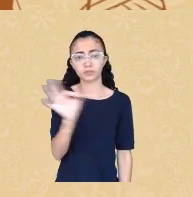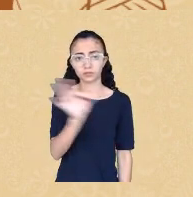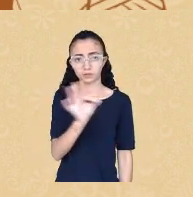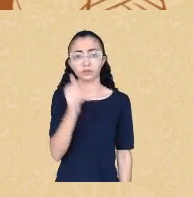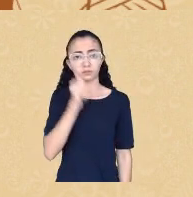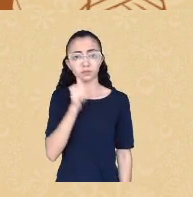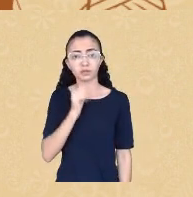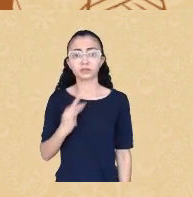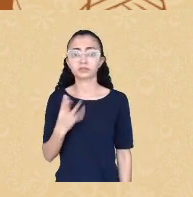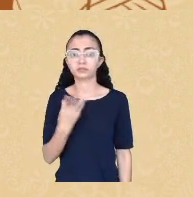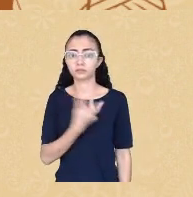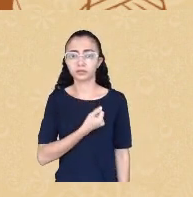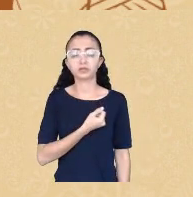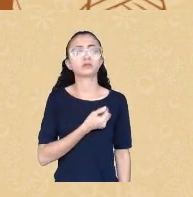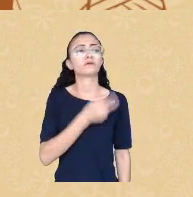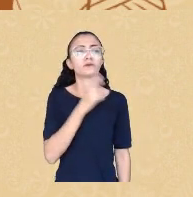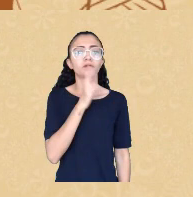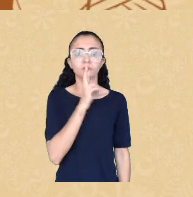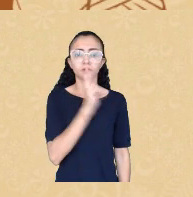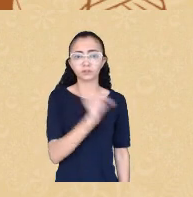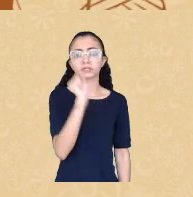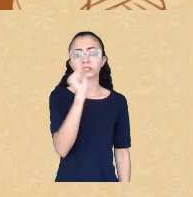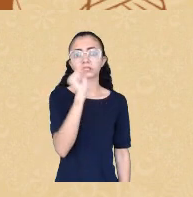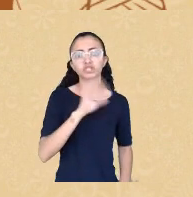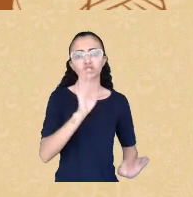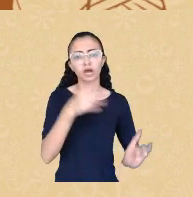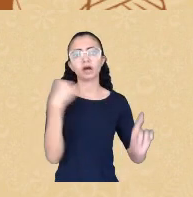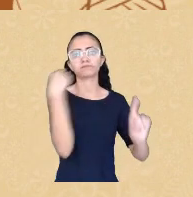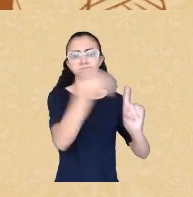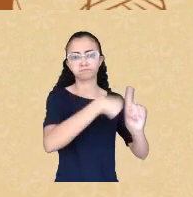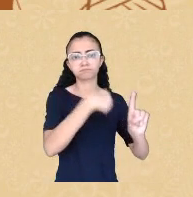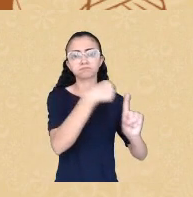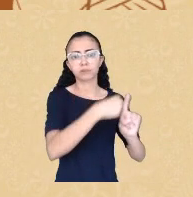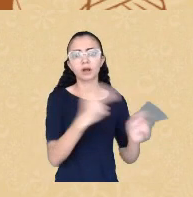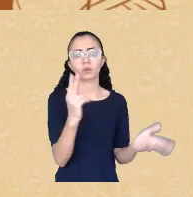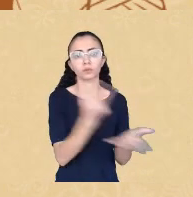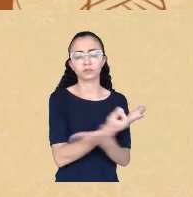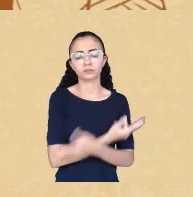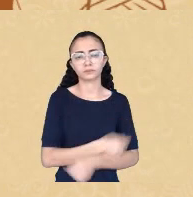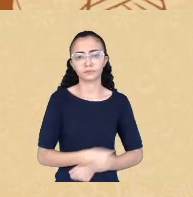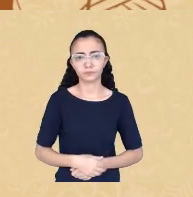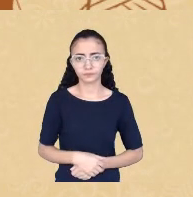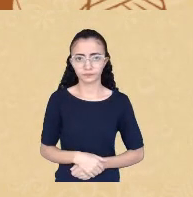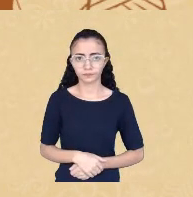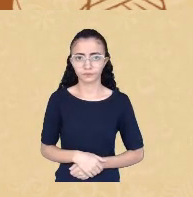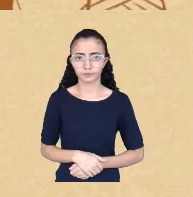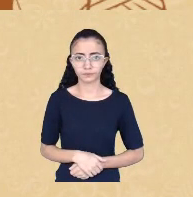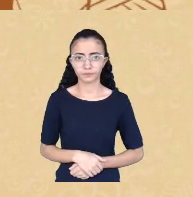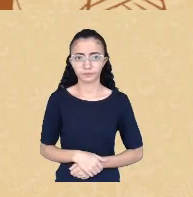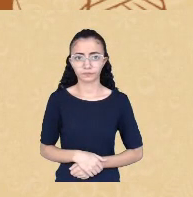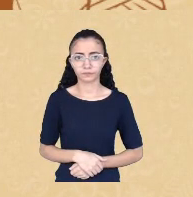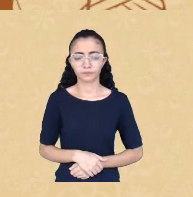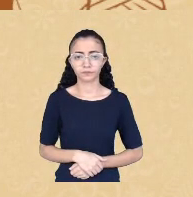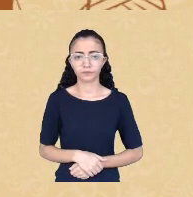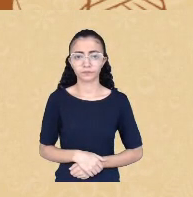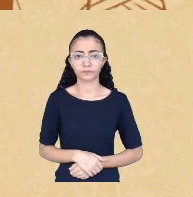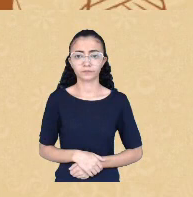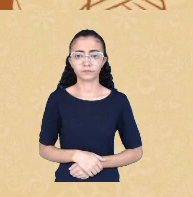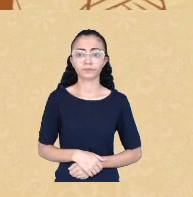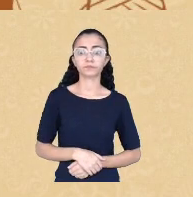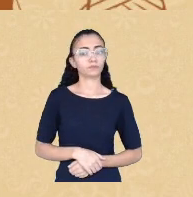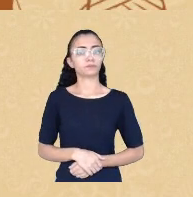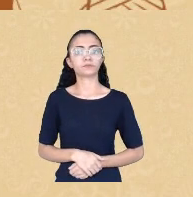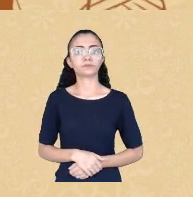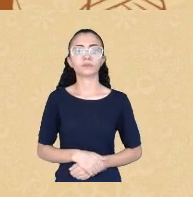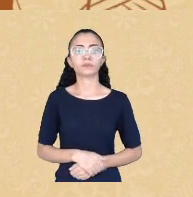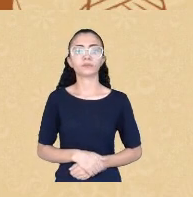sido agredidas. Tá? Já é bem significativo. Agressão física. Se você pudesse, essa é uma pergunta que eu acho que eu